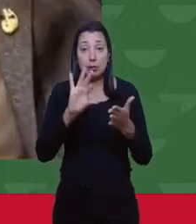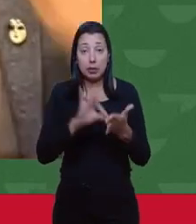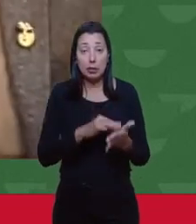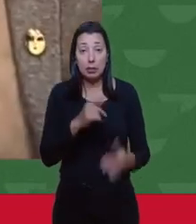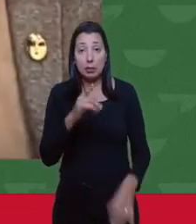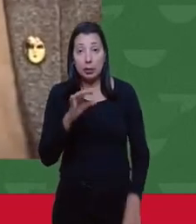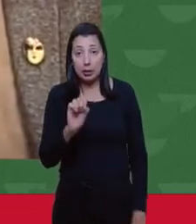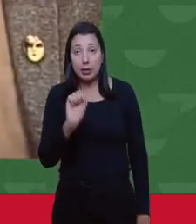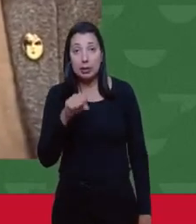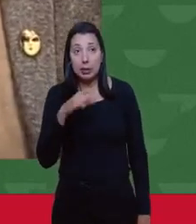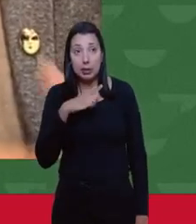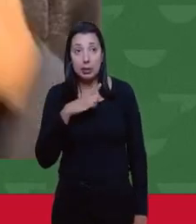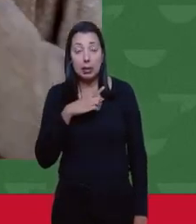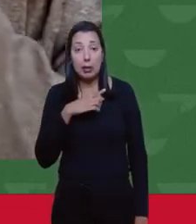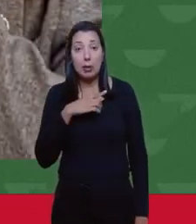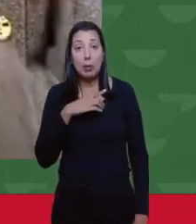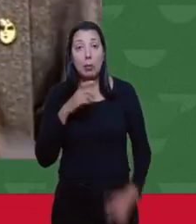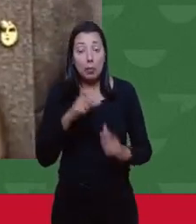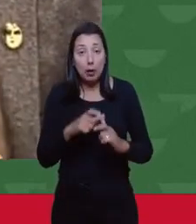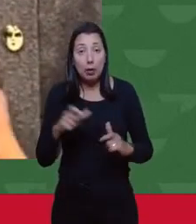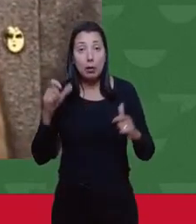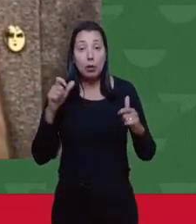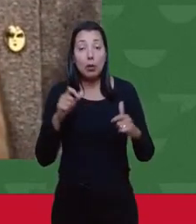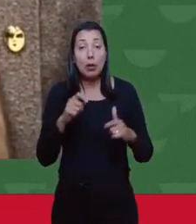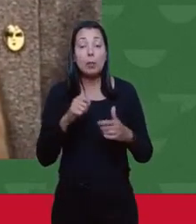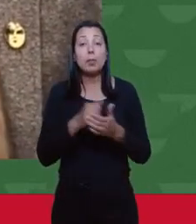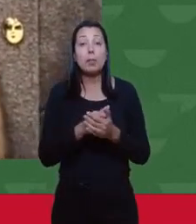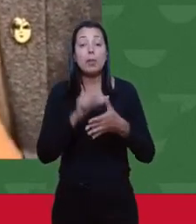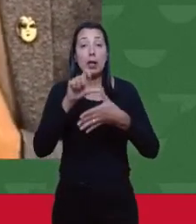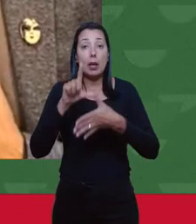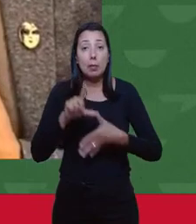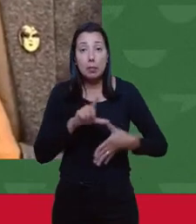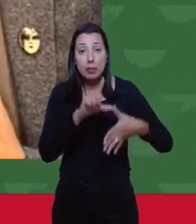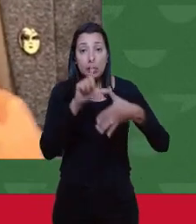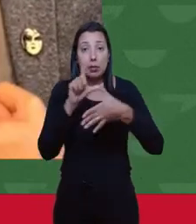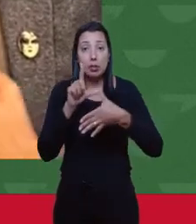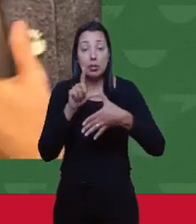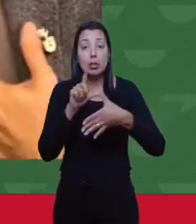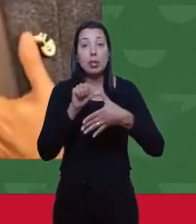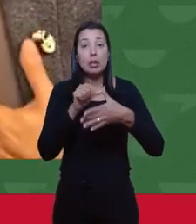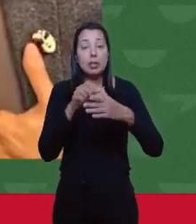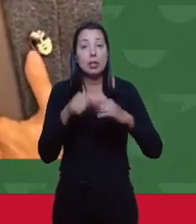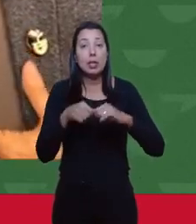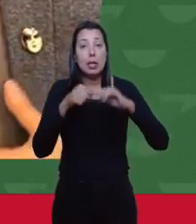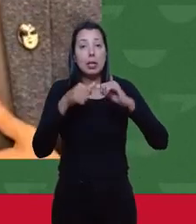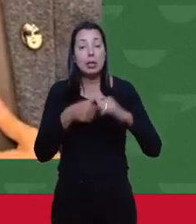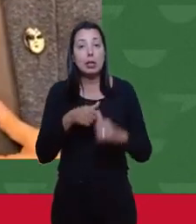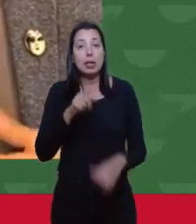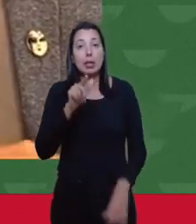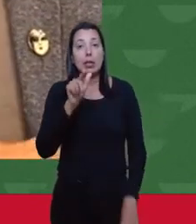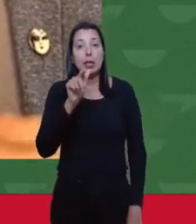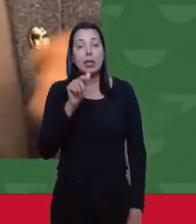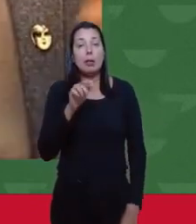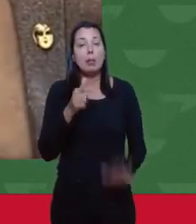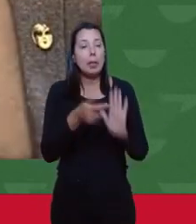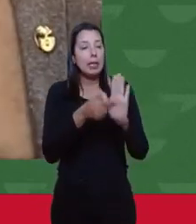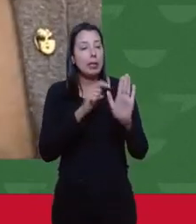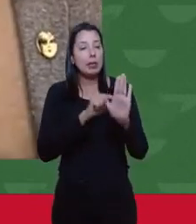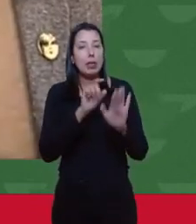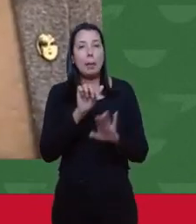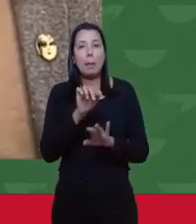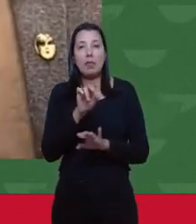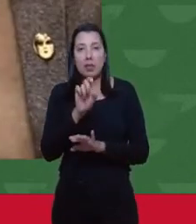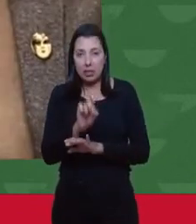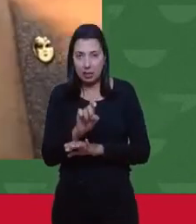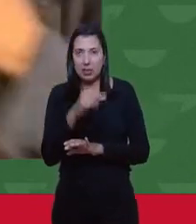poder... É o maior partido da América Latina, é o partido que é uma fênix, né? Assim, o PT tem uma identificação com o PT de